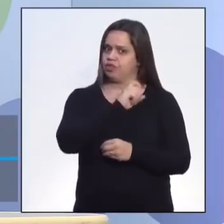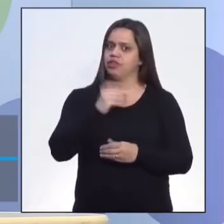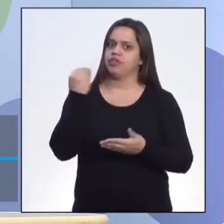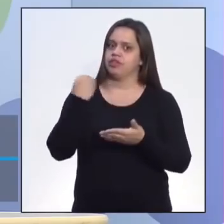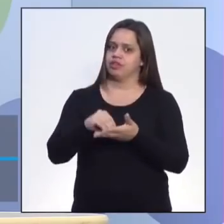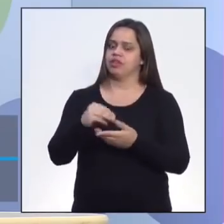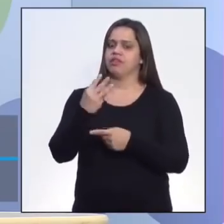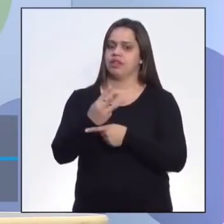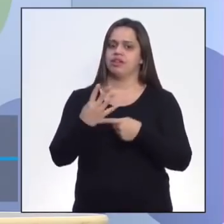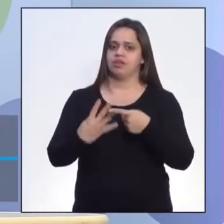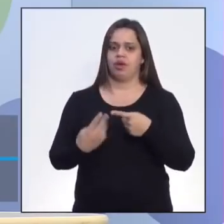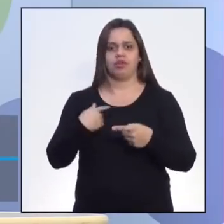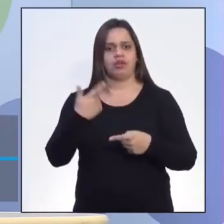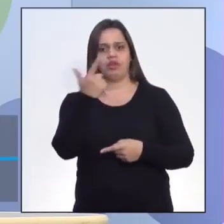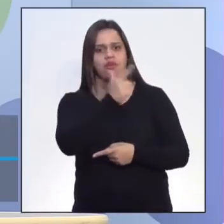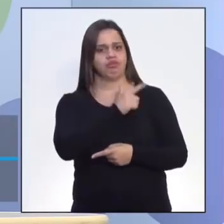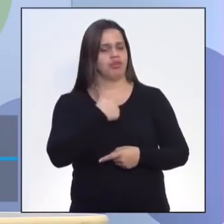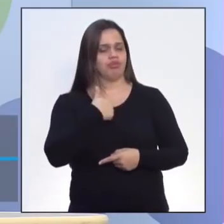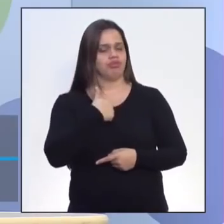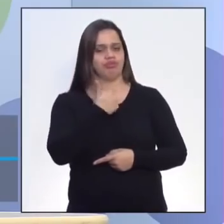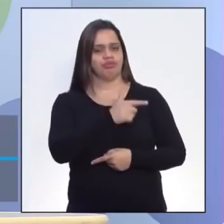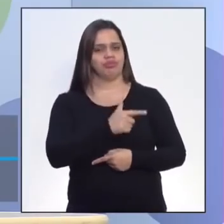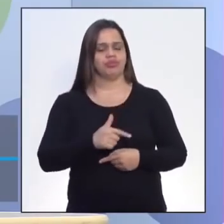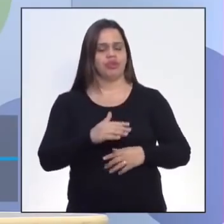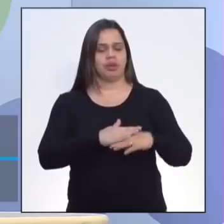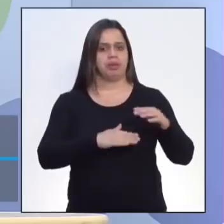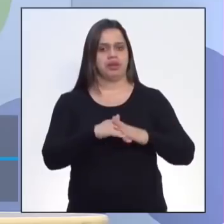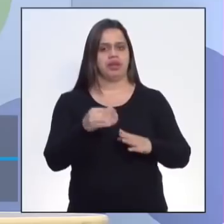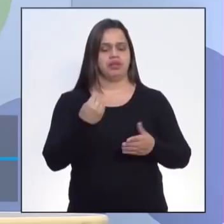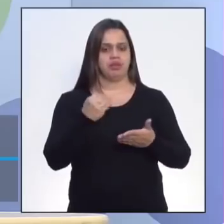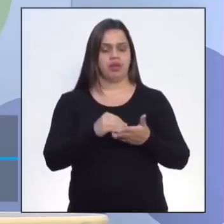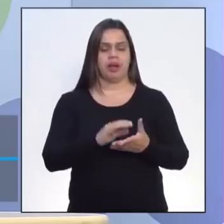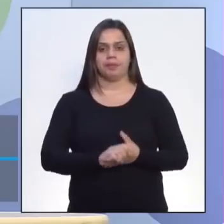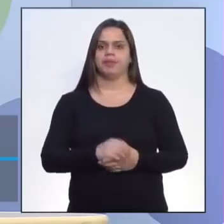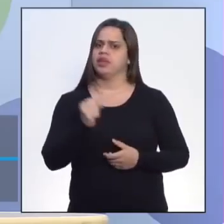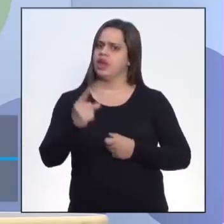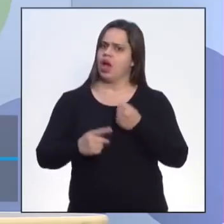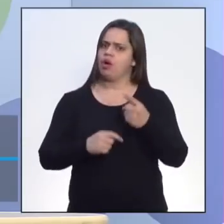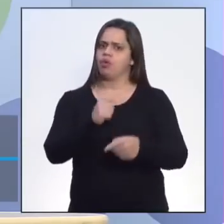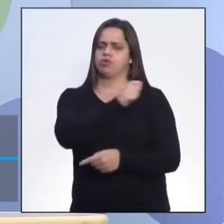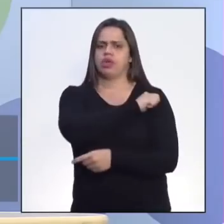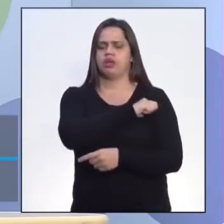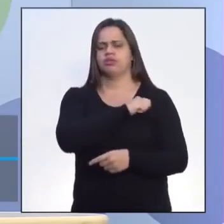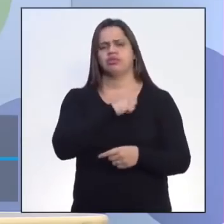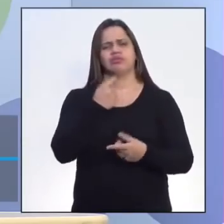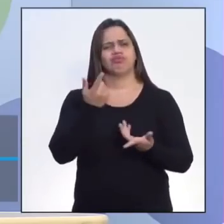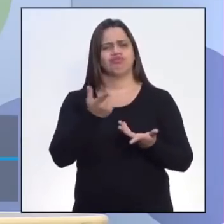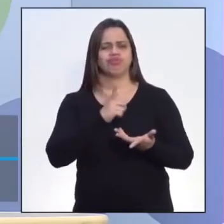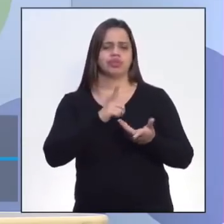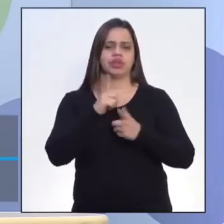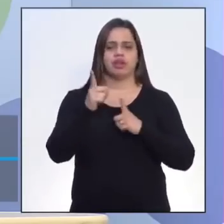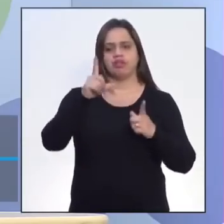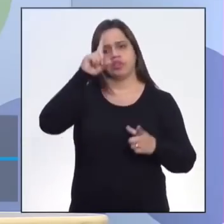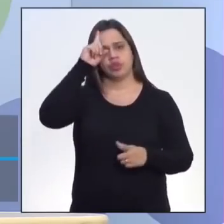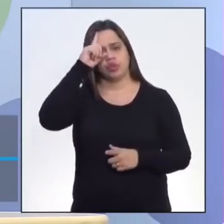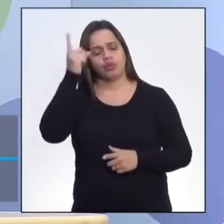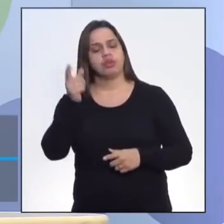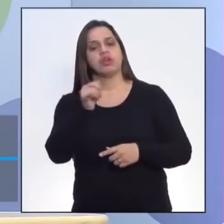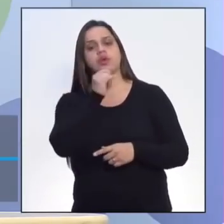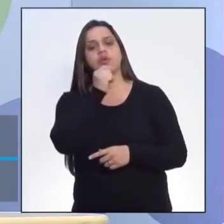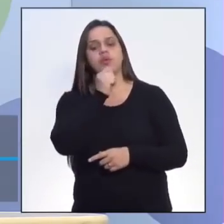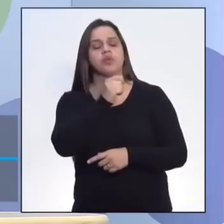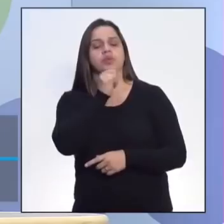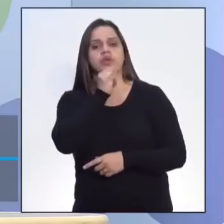3/4. Eu não tenho muita habilidade com isso, não. E alguns alunos ficaram um pouquinho na dúvida. Então, por exemplo, o